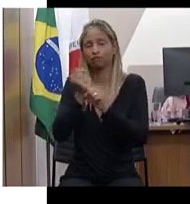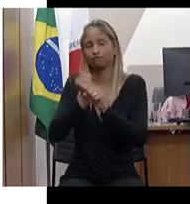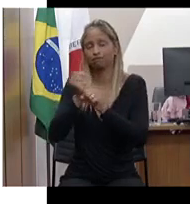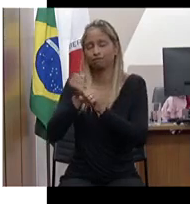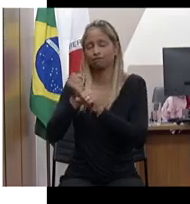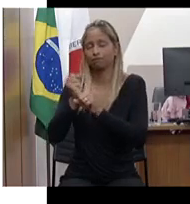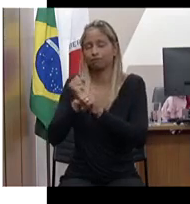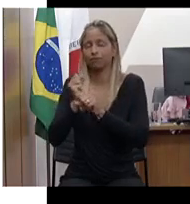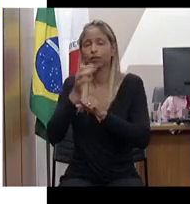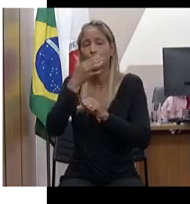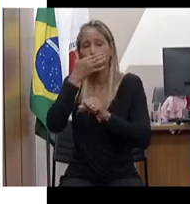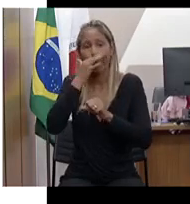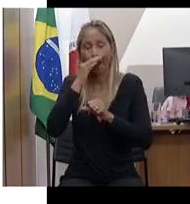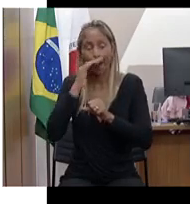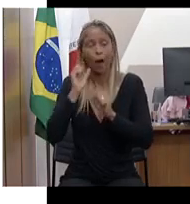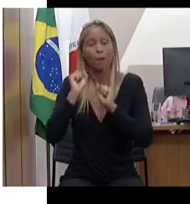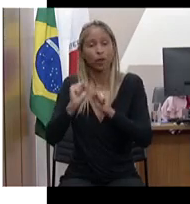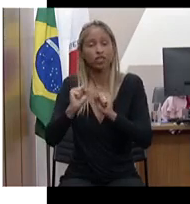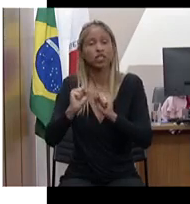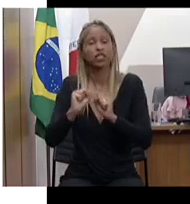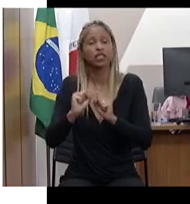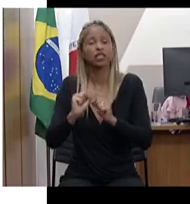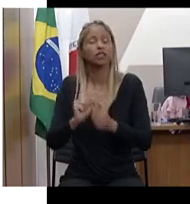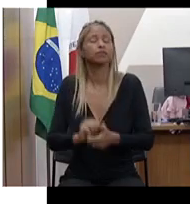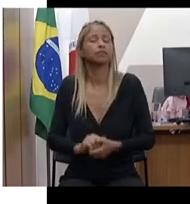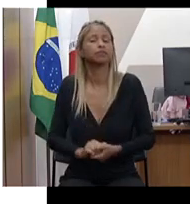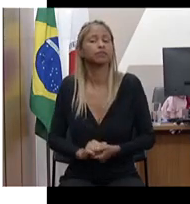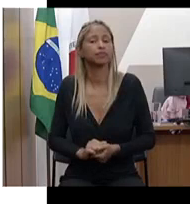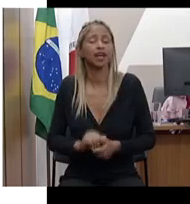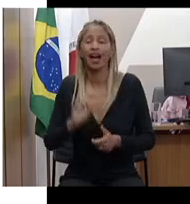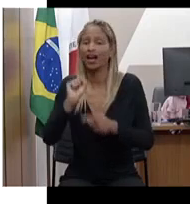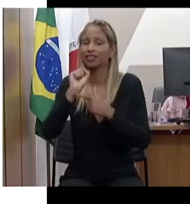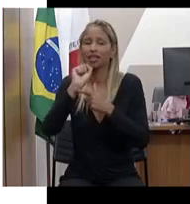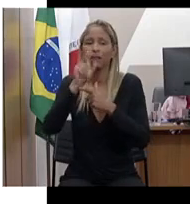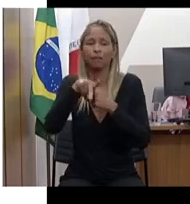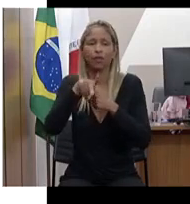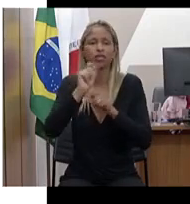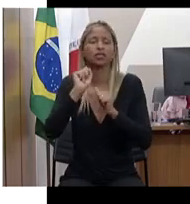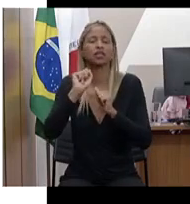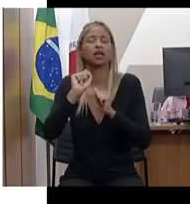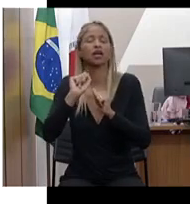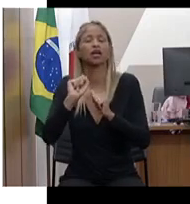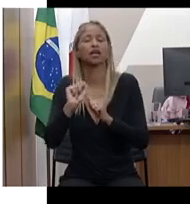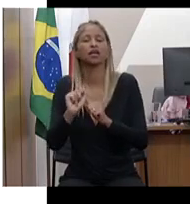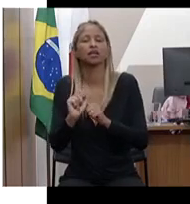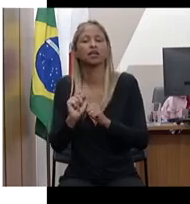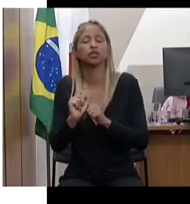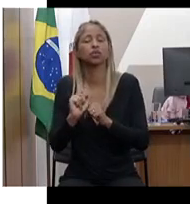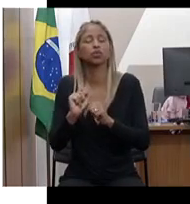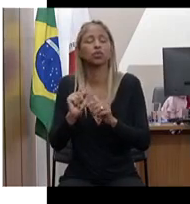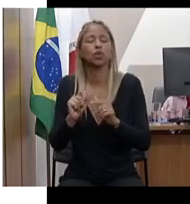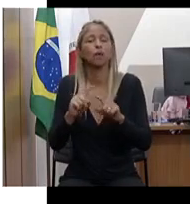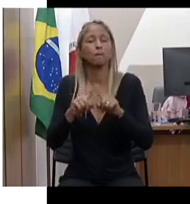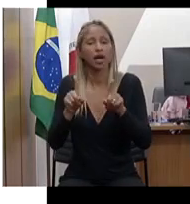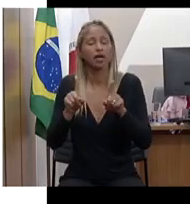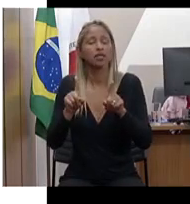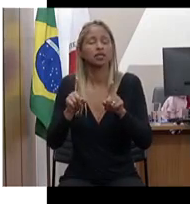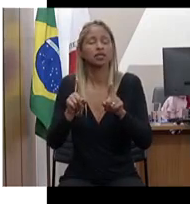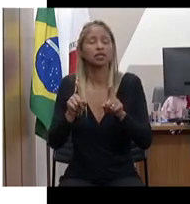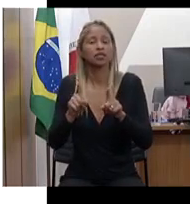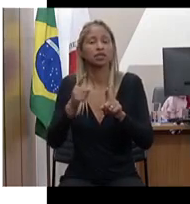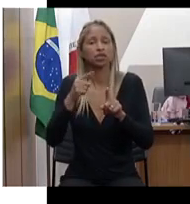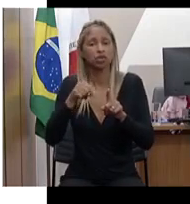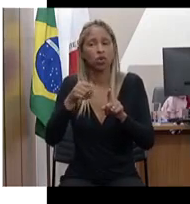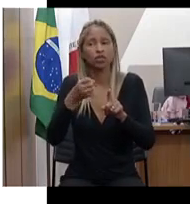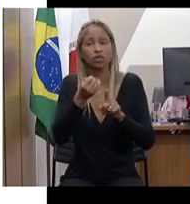né a gente poderia ter até aposentado aí largado essa essa bandeira aí mas na verdade a gente tem